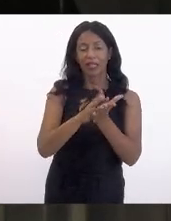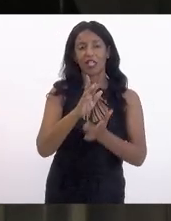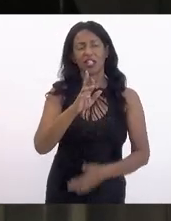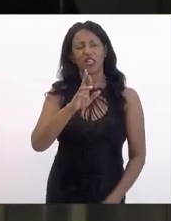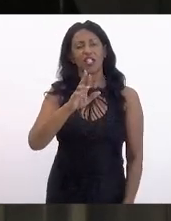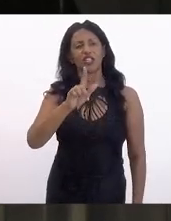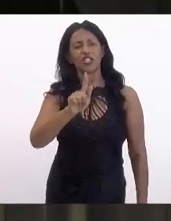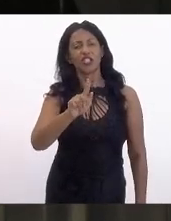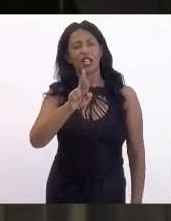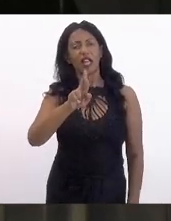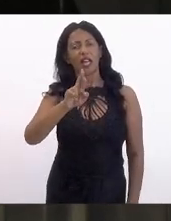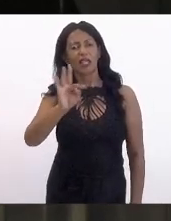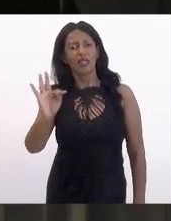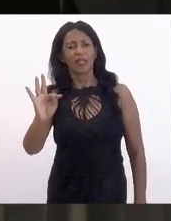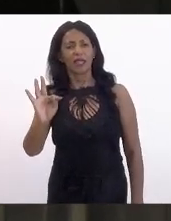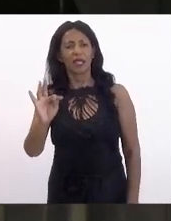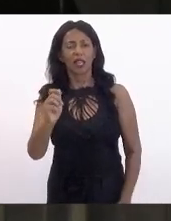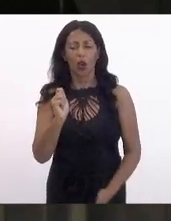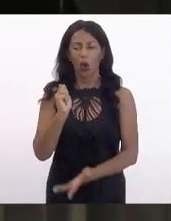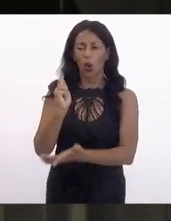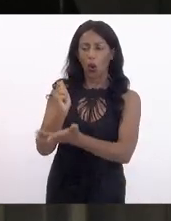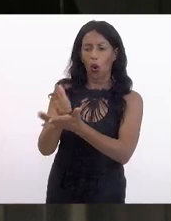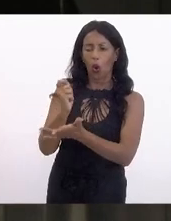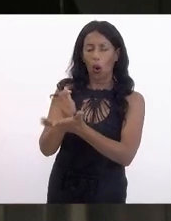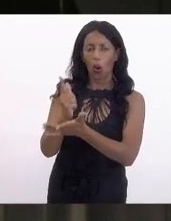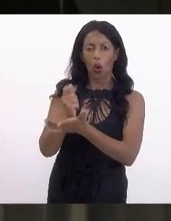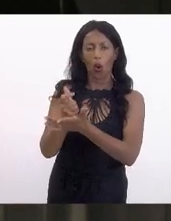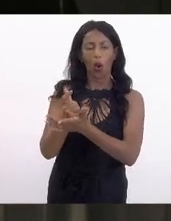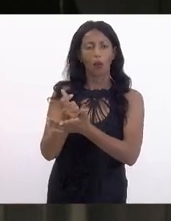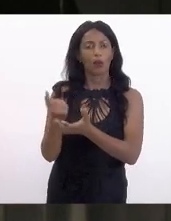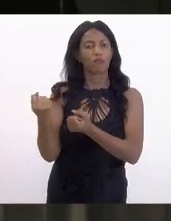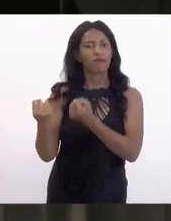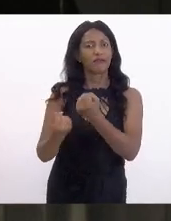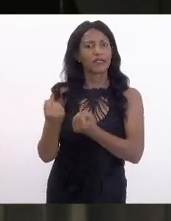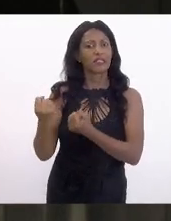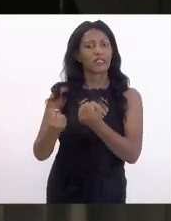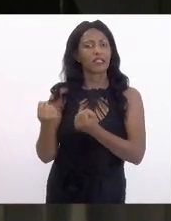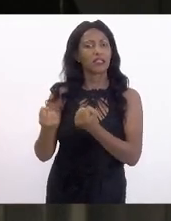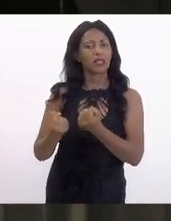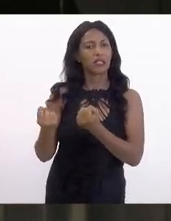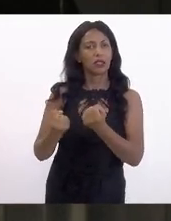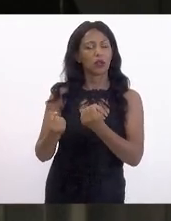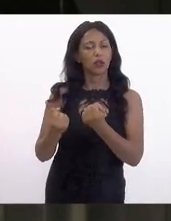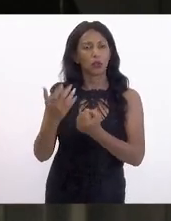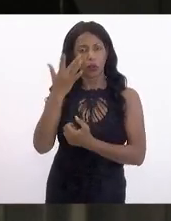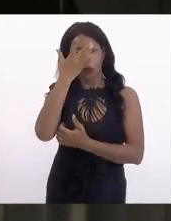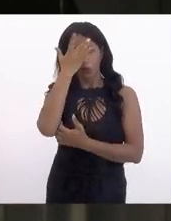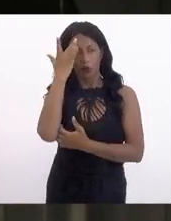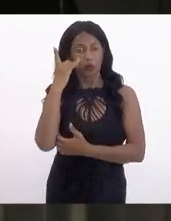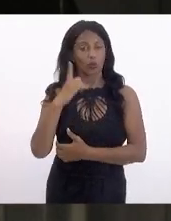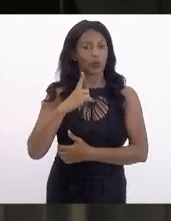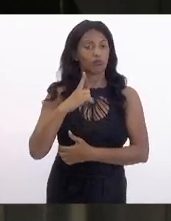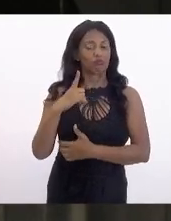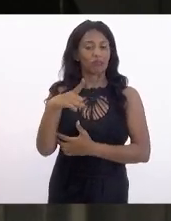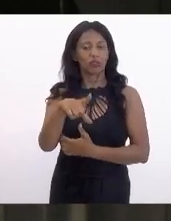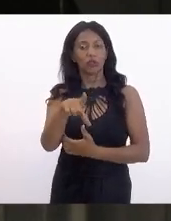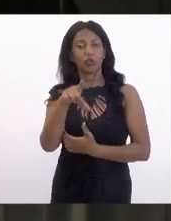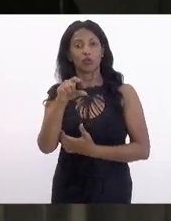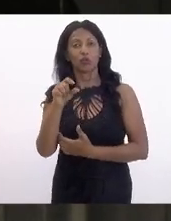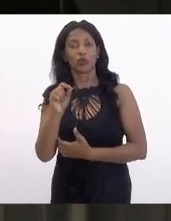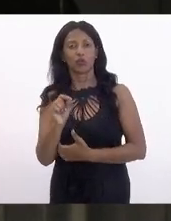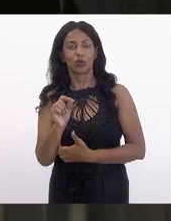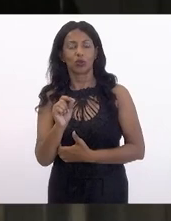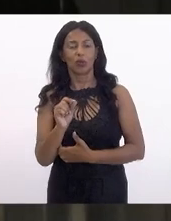grt cobrada para o licenciamento anual veicular para os condutores que optarem